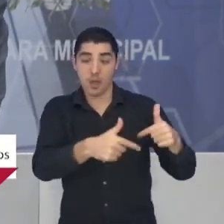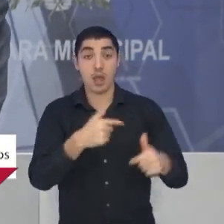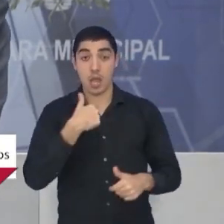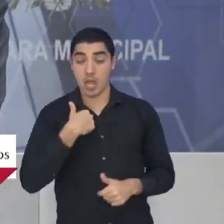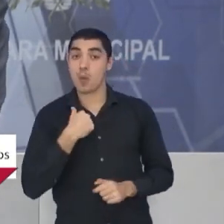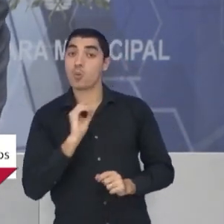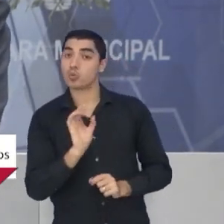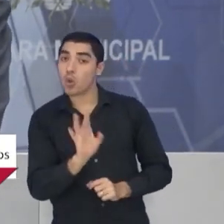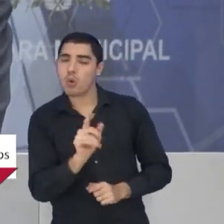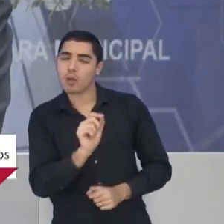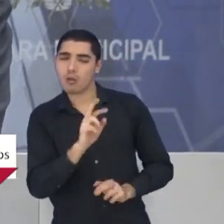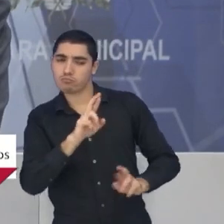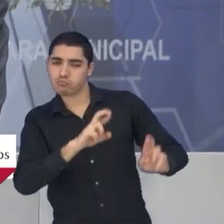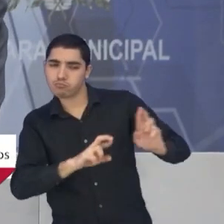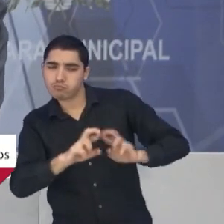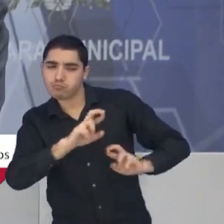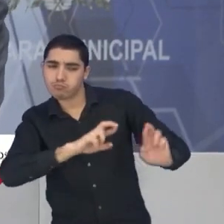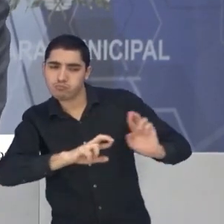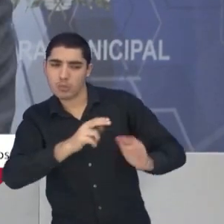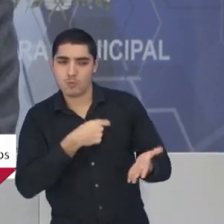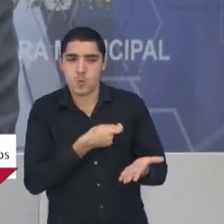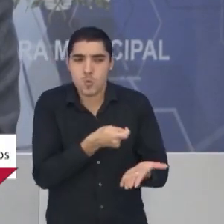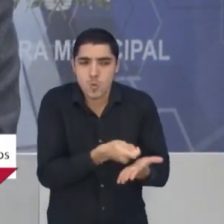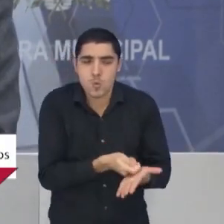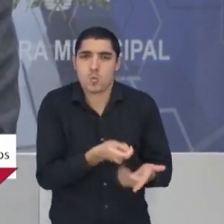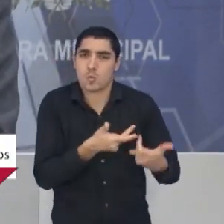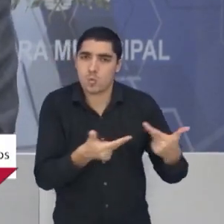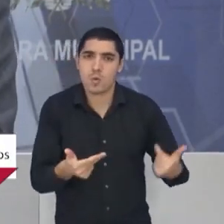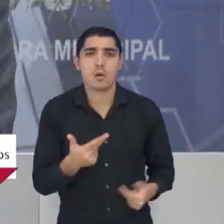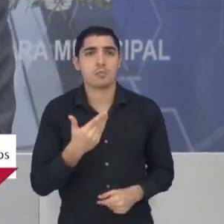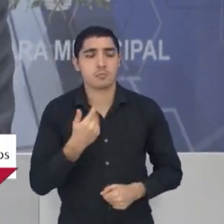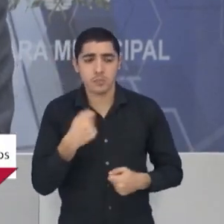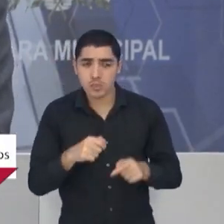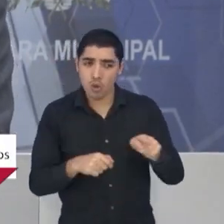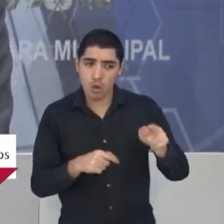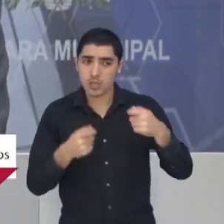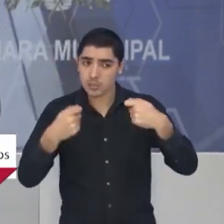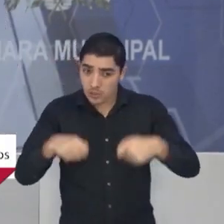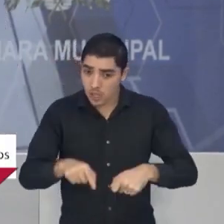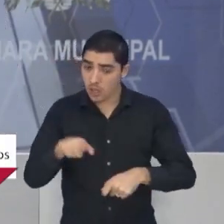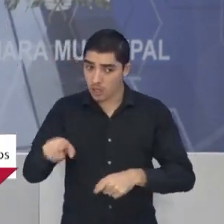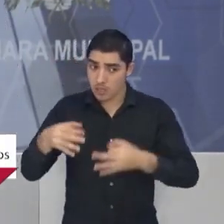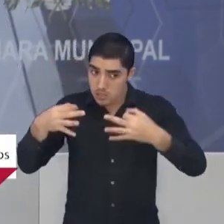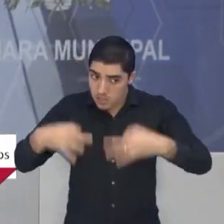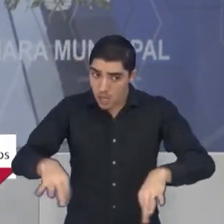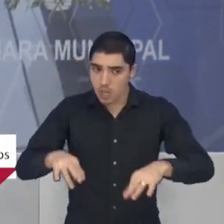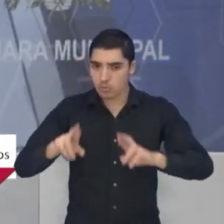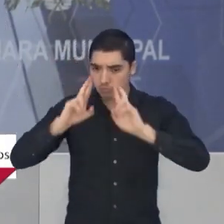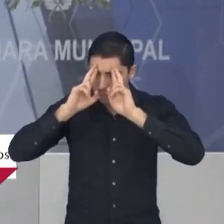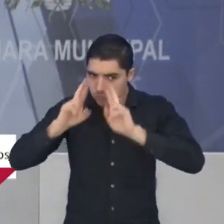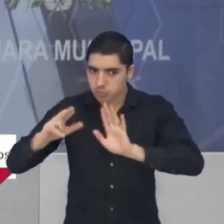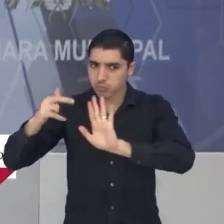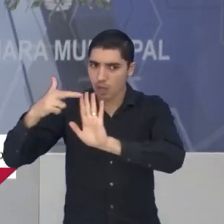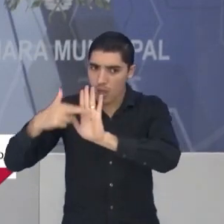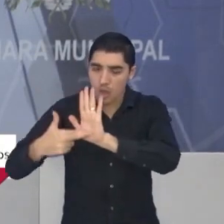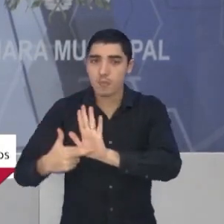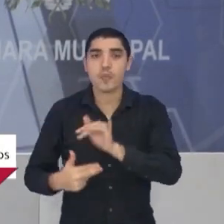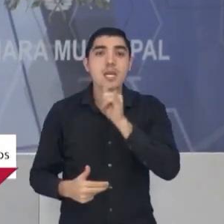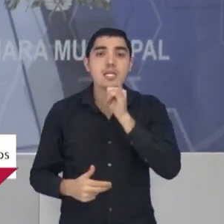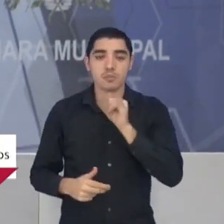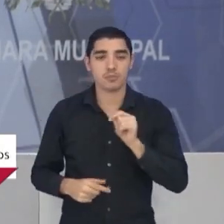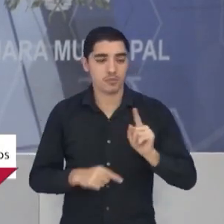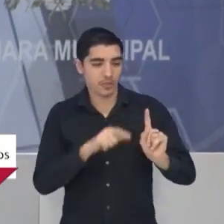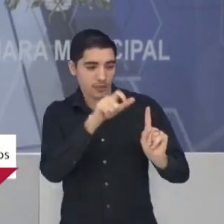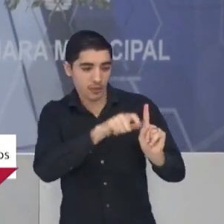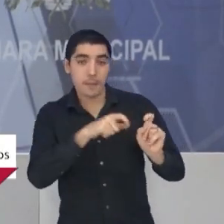que o programa de trabalho que foi estab seja respeitado você cobra a presença do médico que devia est